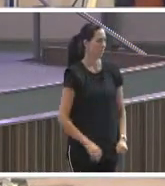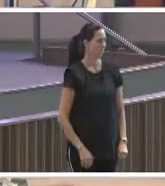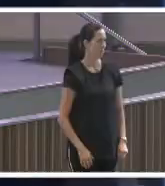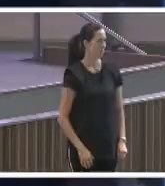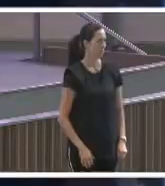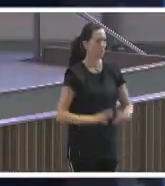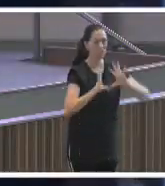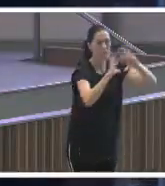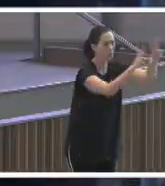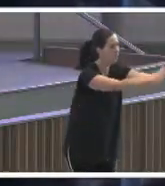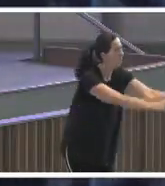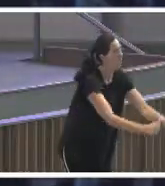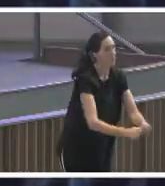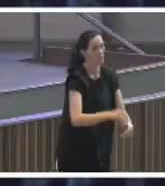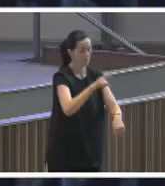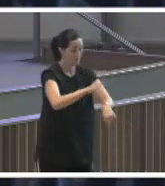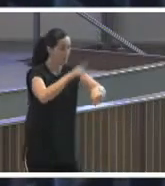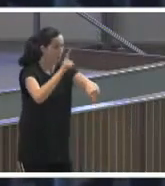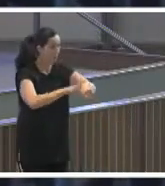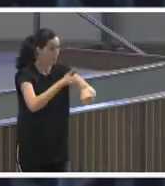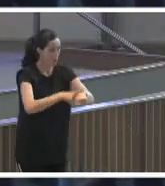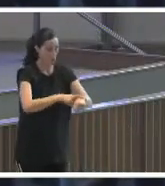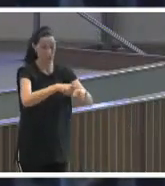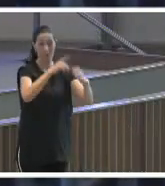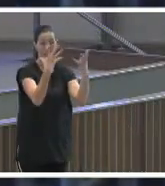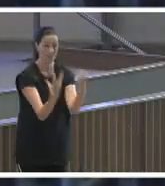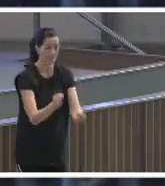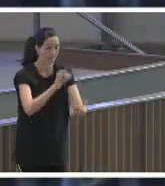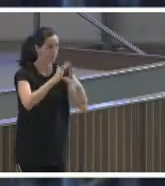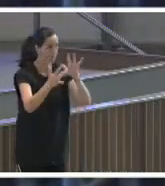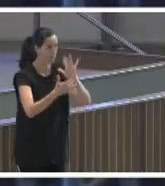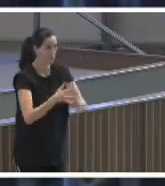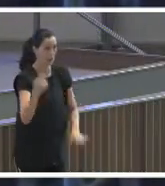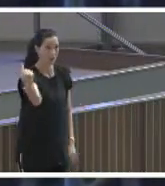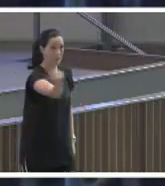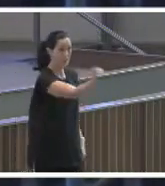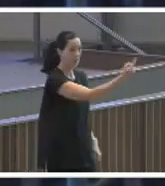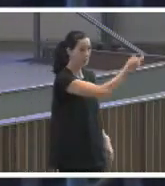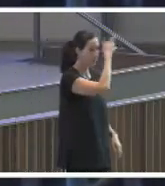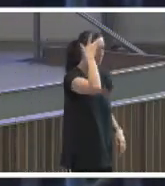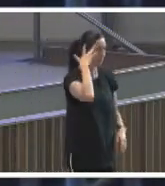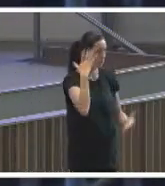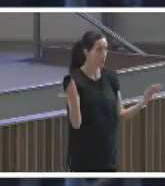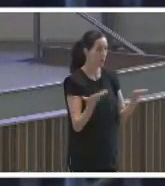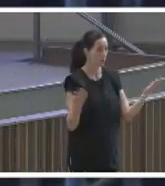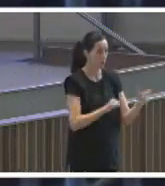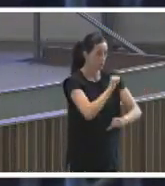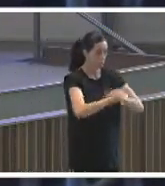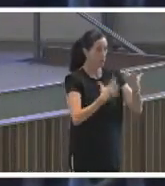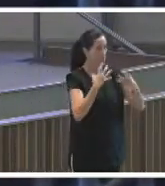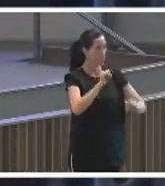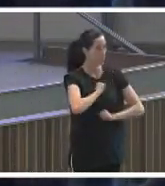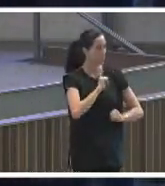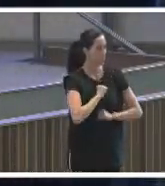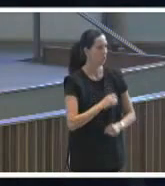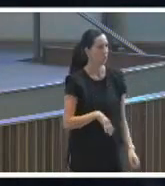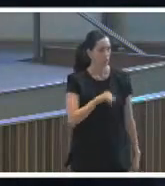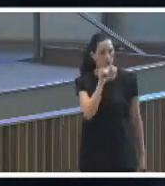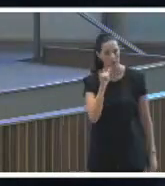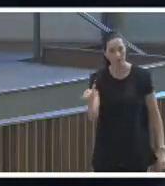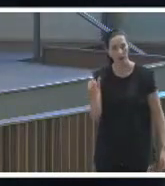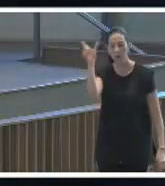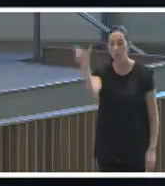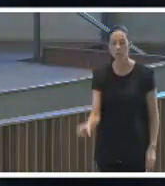Salvador, fomos feitos sacerdotes de Deus aqui na terra. Pode olhar para quem está perto de você e dizer assim, você